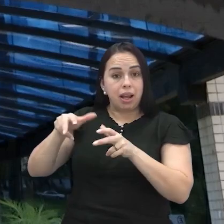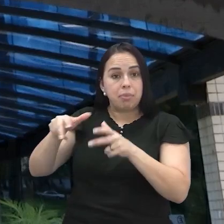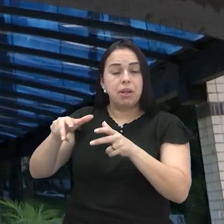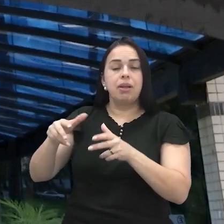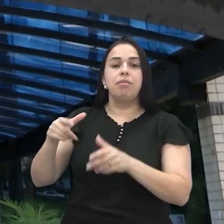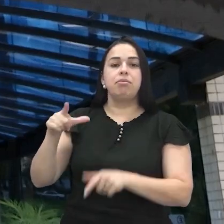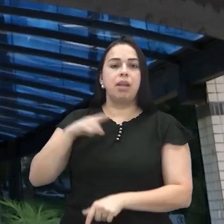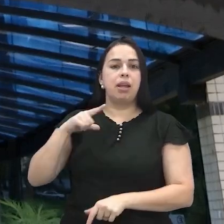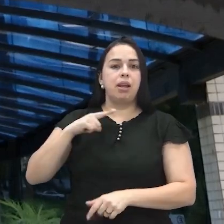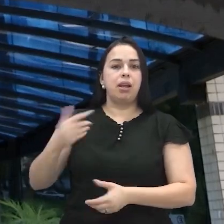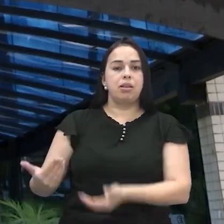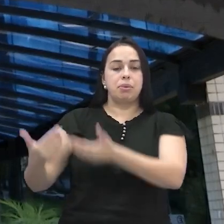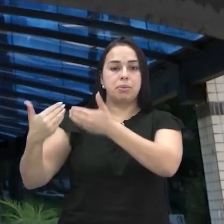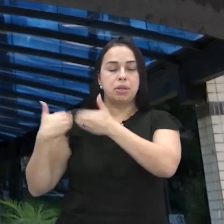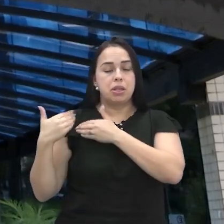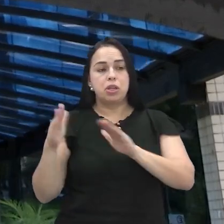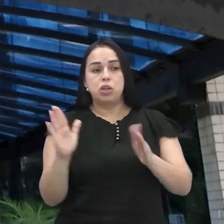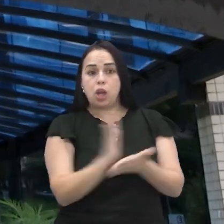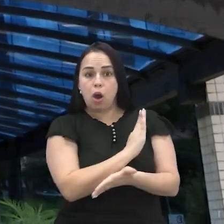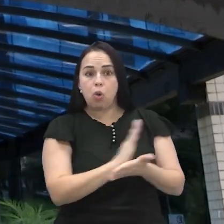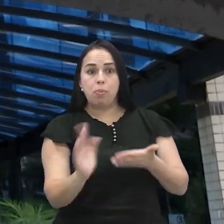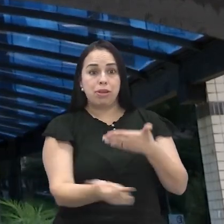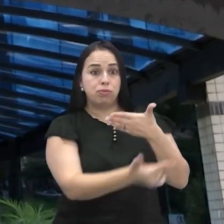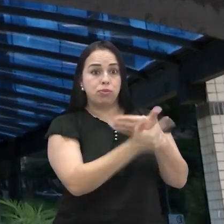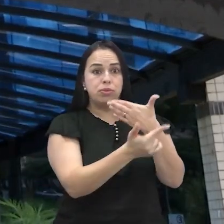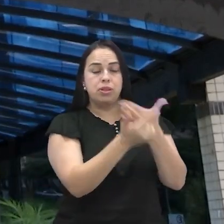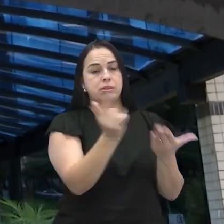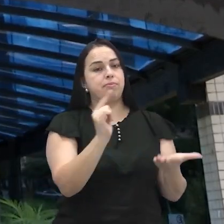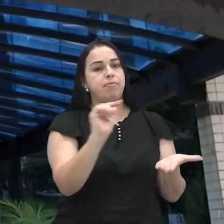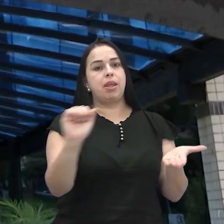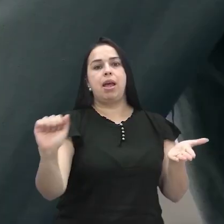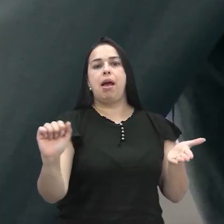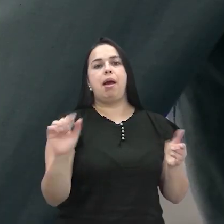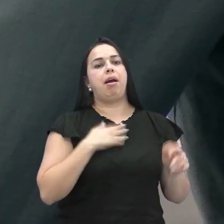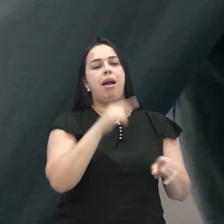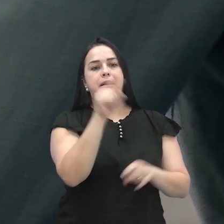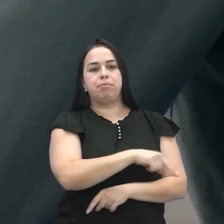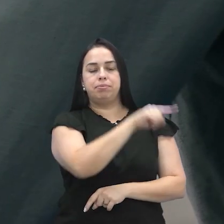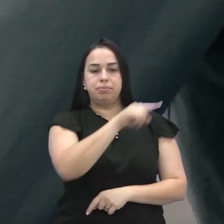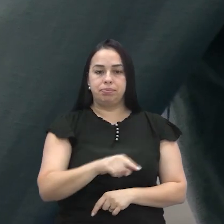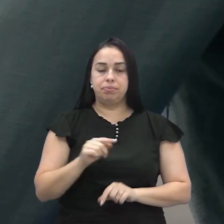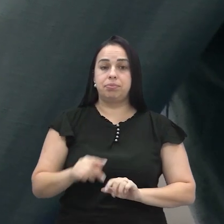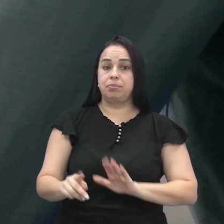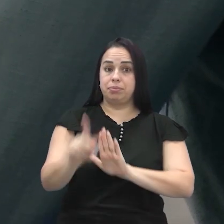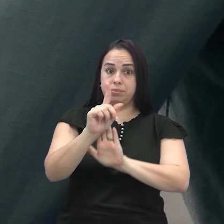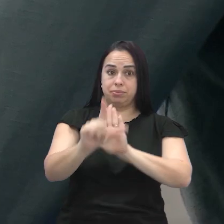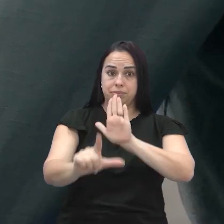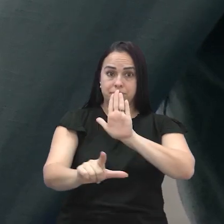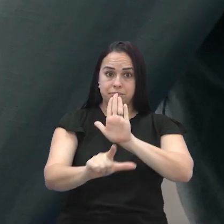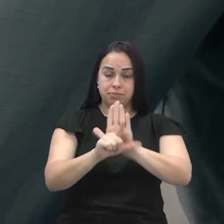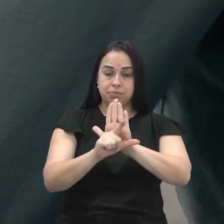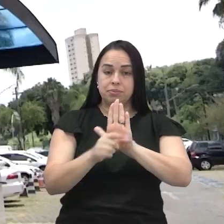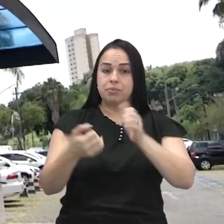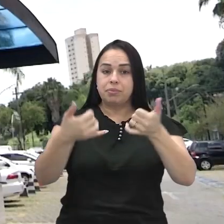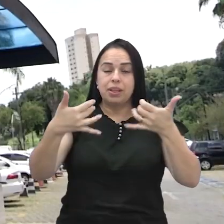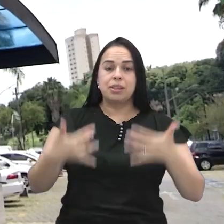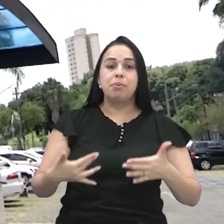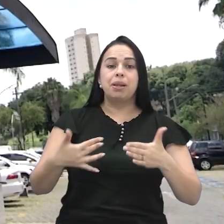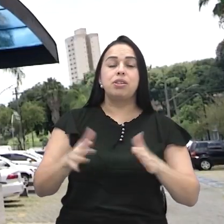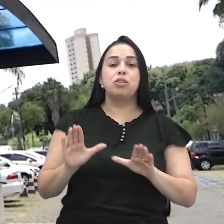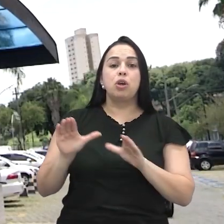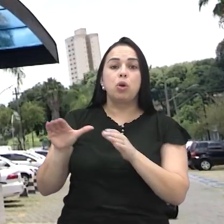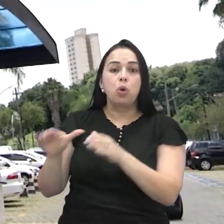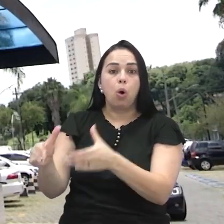da Câmara e cria e extingue cargos e funções gratificadas. E o PL que fixa vencimentos de cargos de